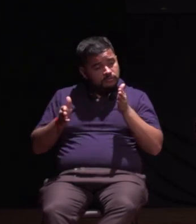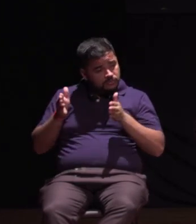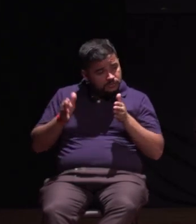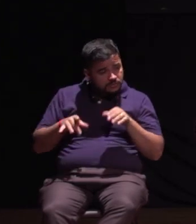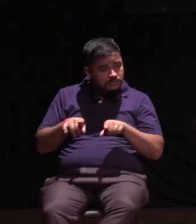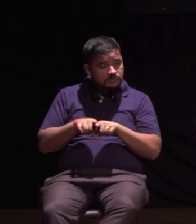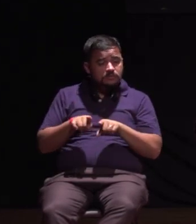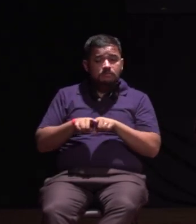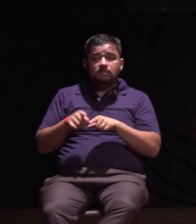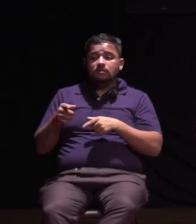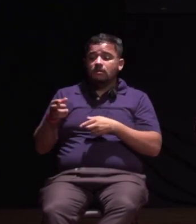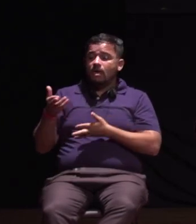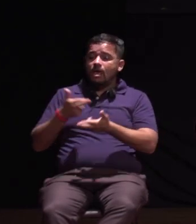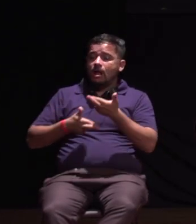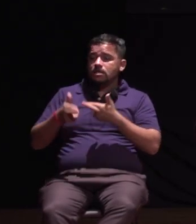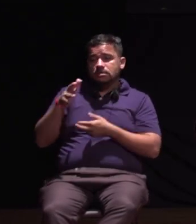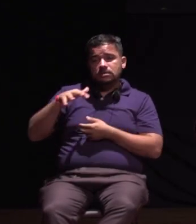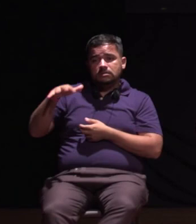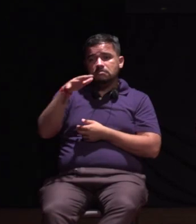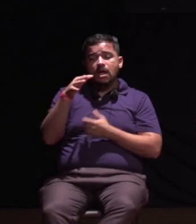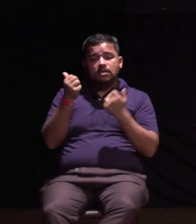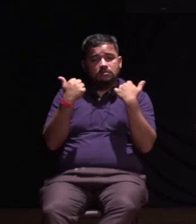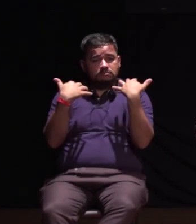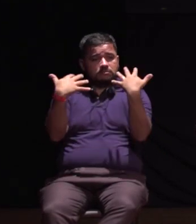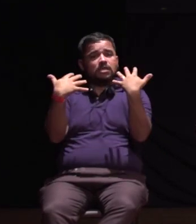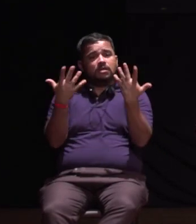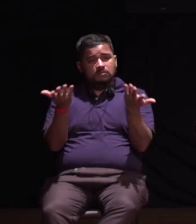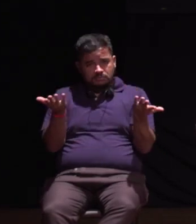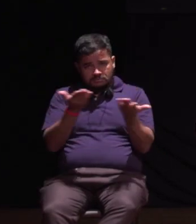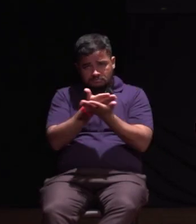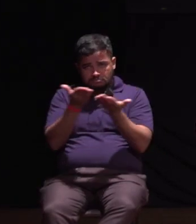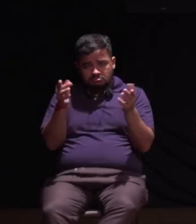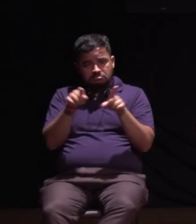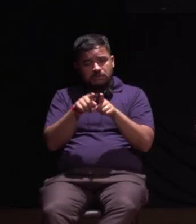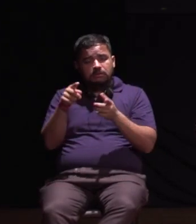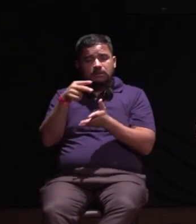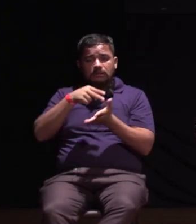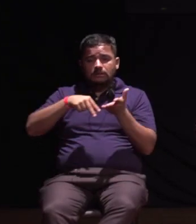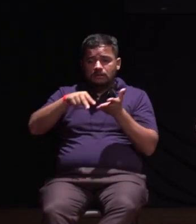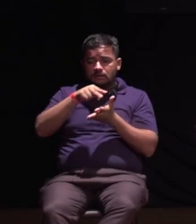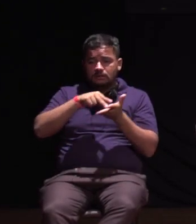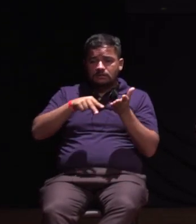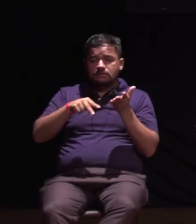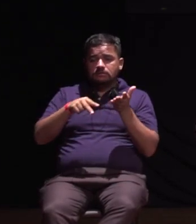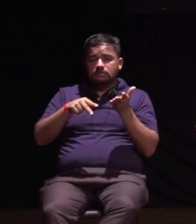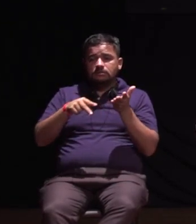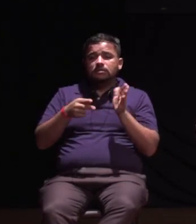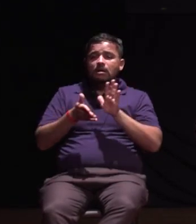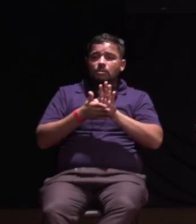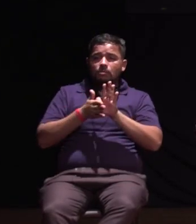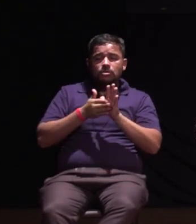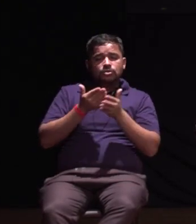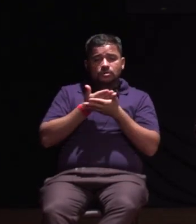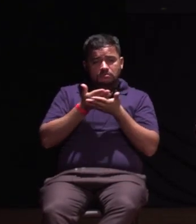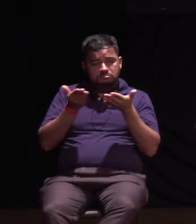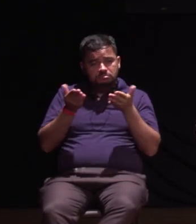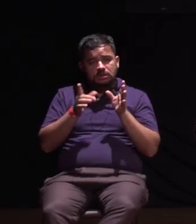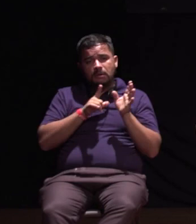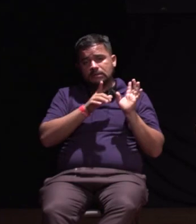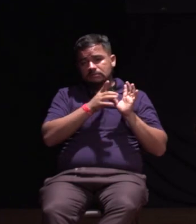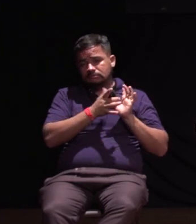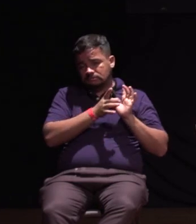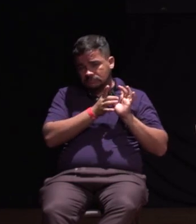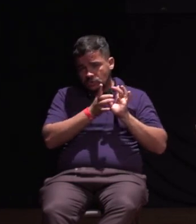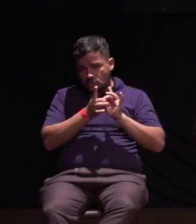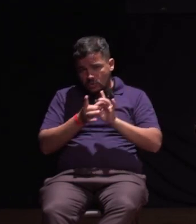temporalidades, relação com o espaço, com o espectador, que a dança traz para o museu e para o